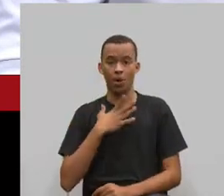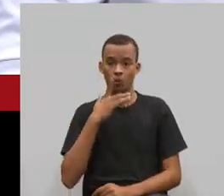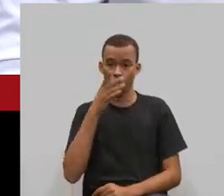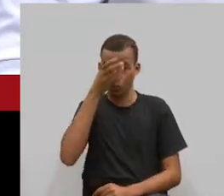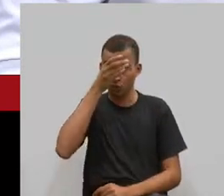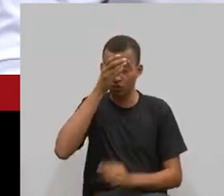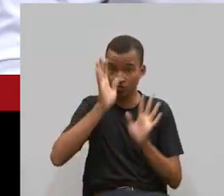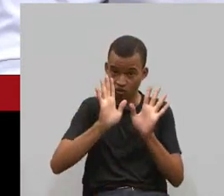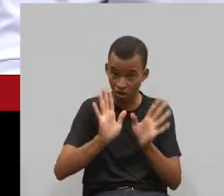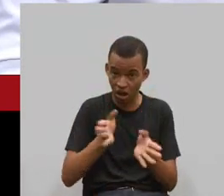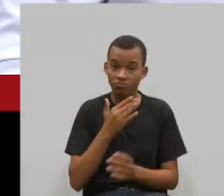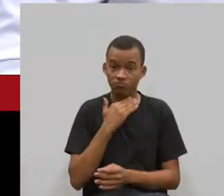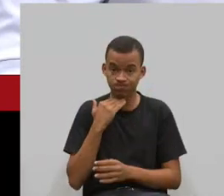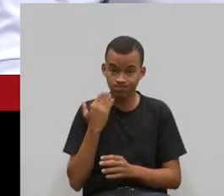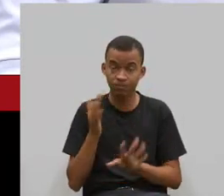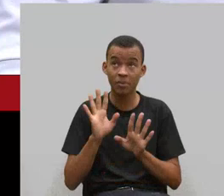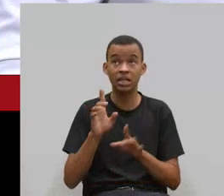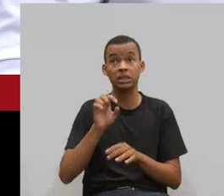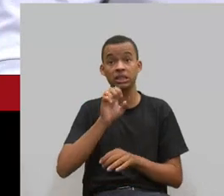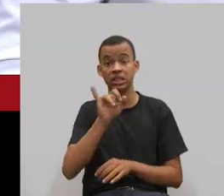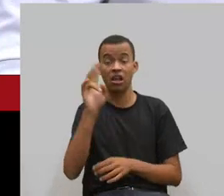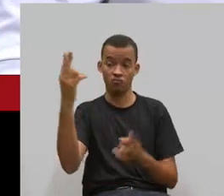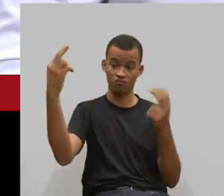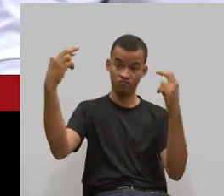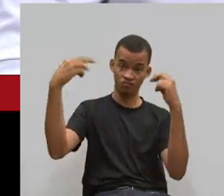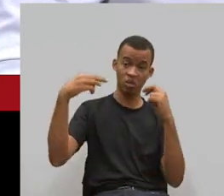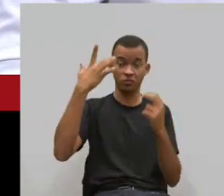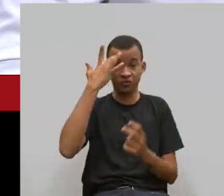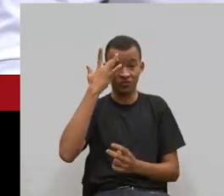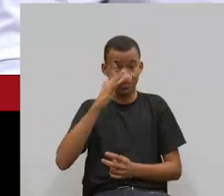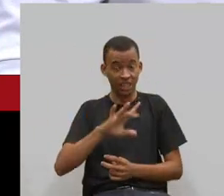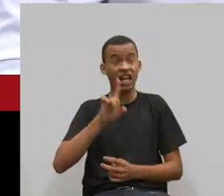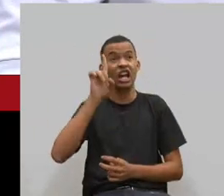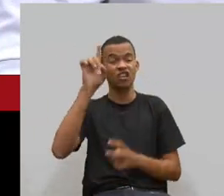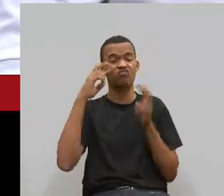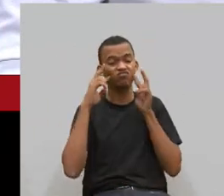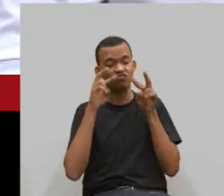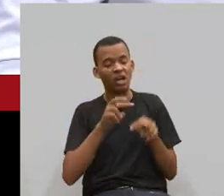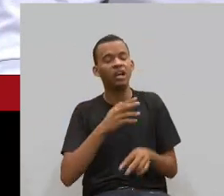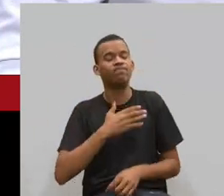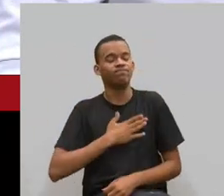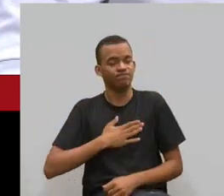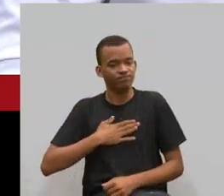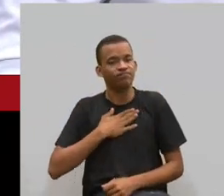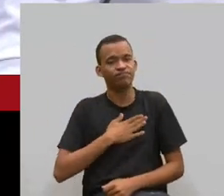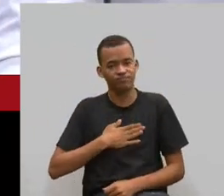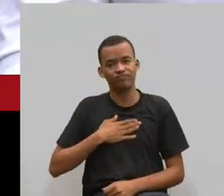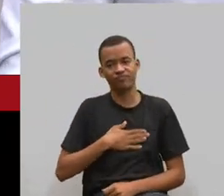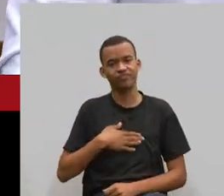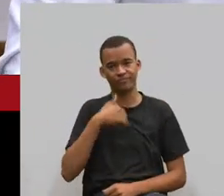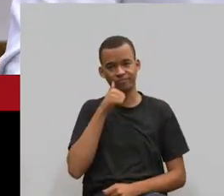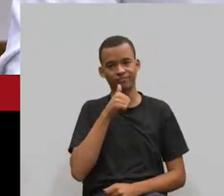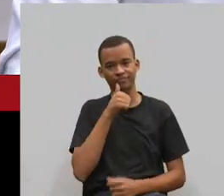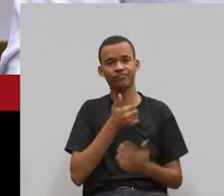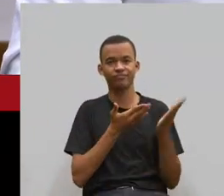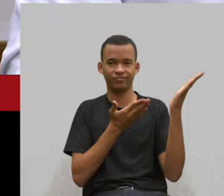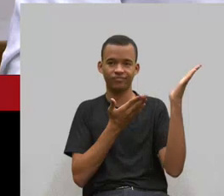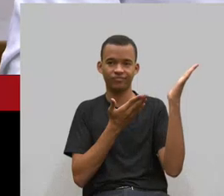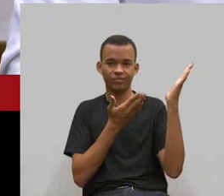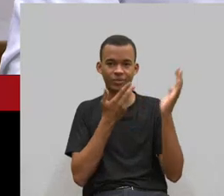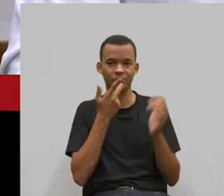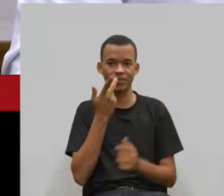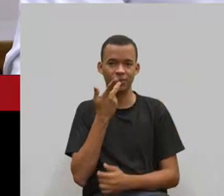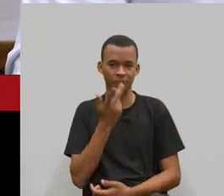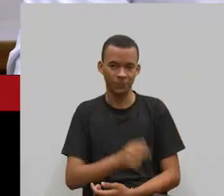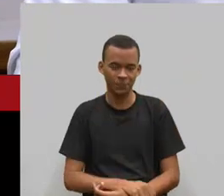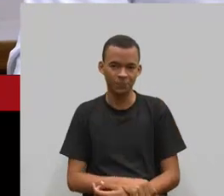na Assembleia Legislativa por 18,6 milhões de brasileiros em especial aqui quase 9 milhões de mineiros